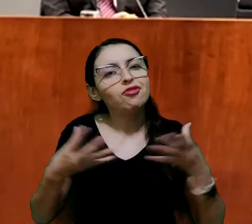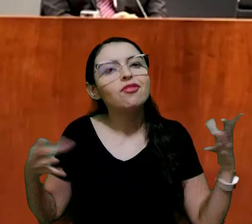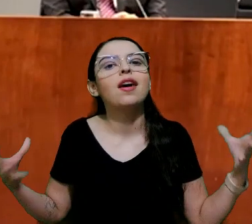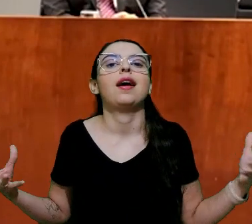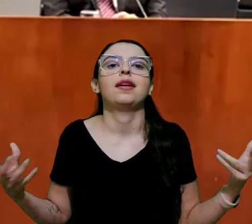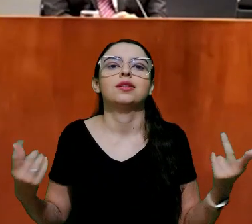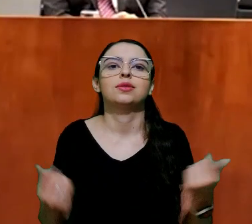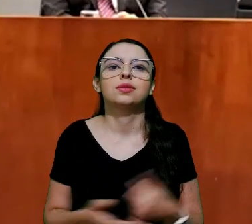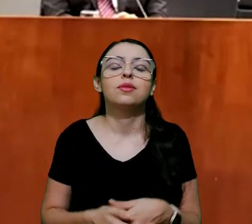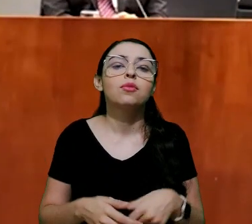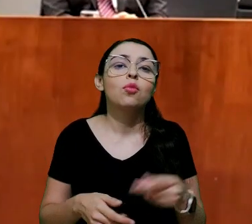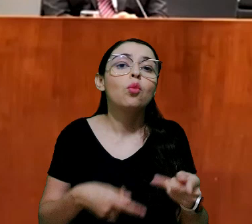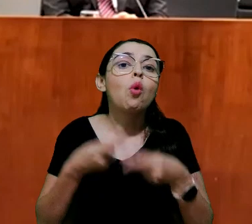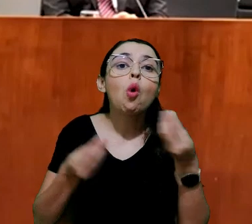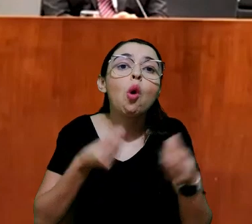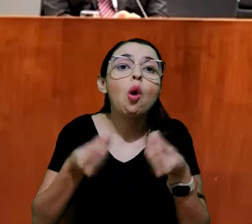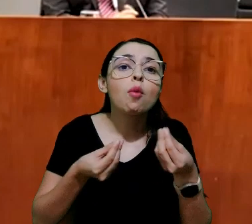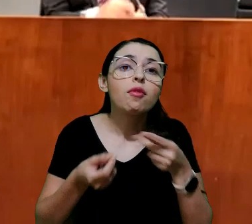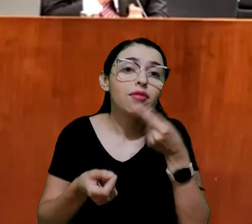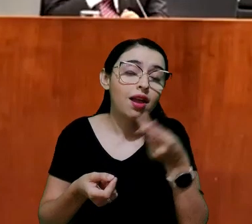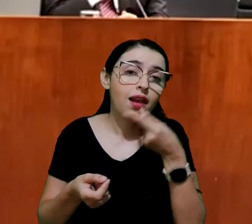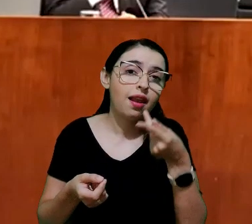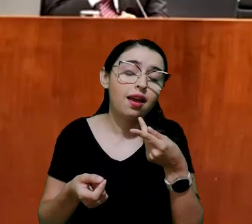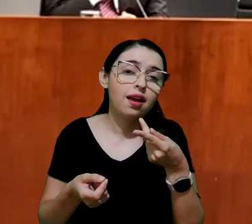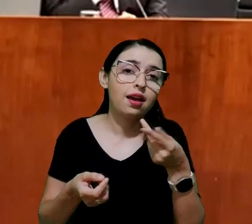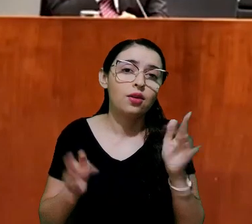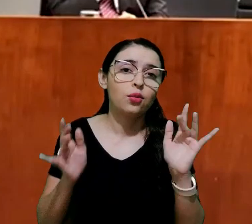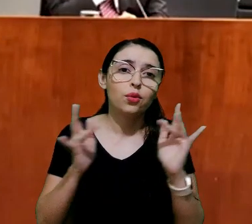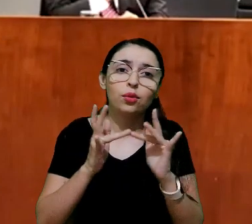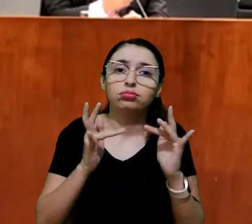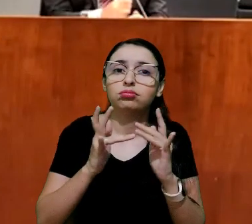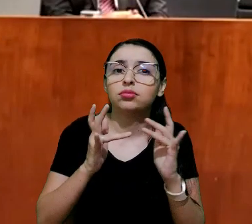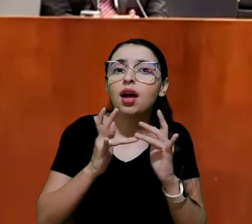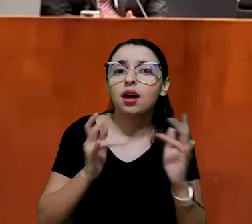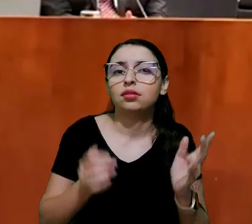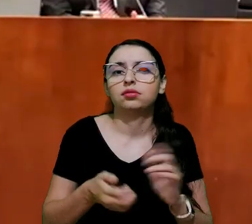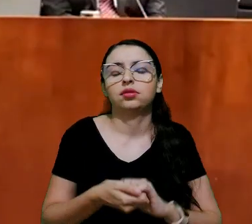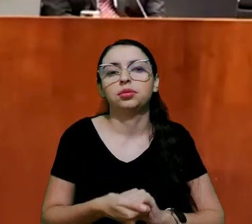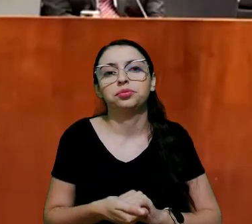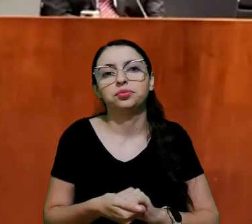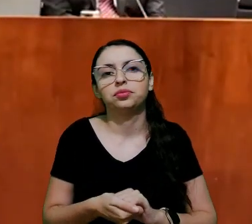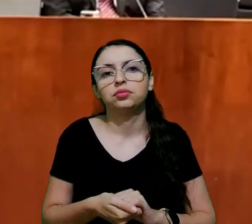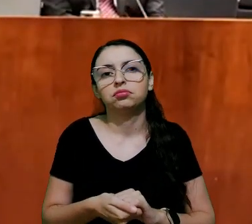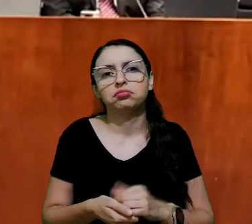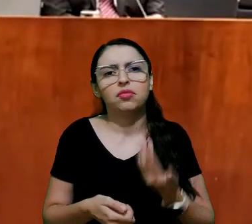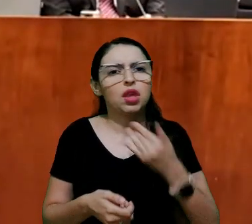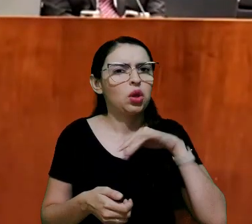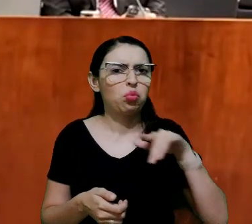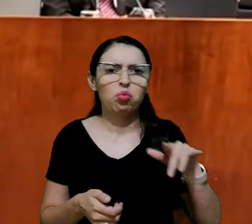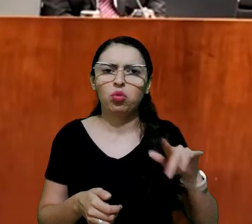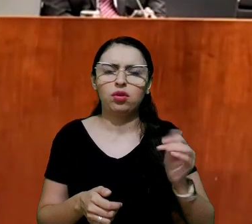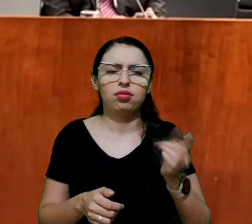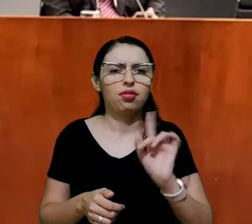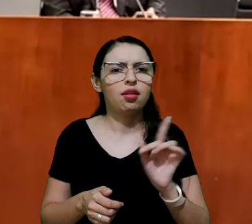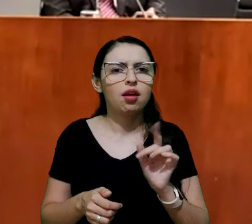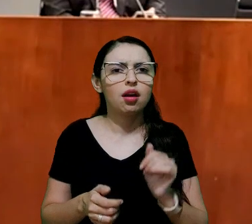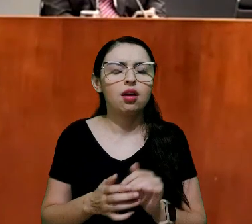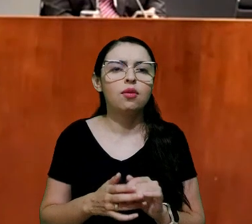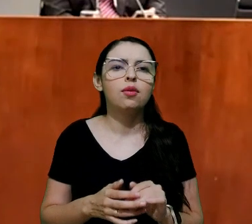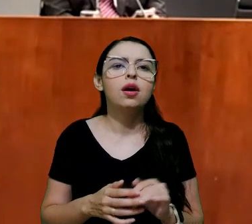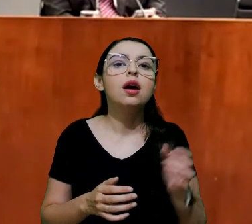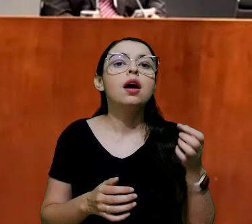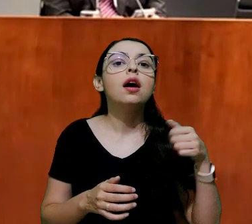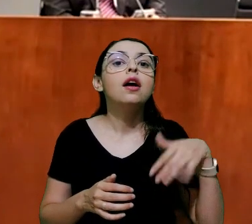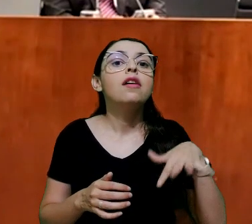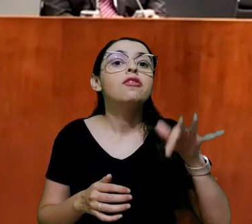da afetividade? Eu não sou absolutamente contra a filiação por afetividade,